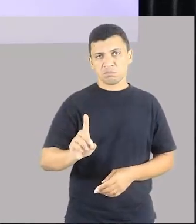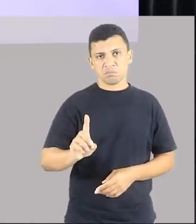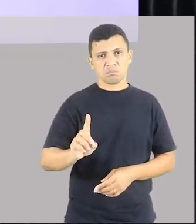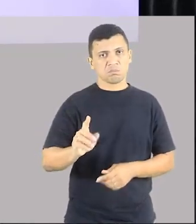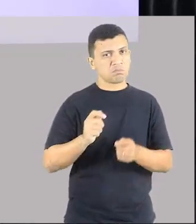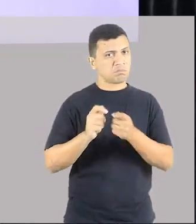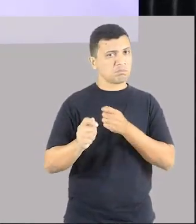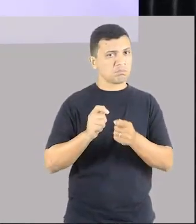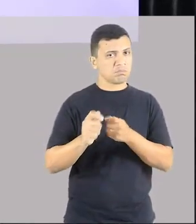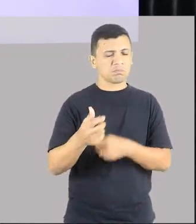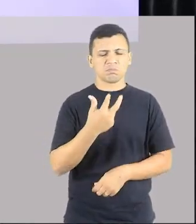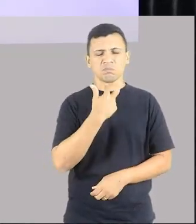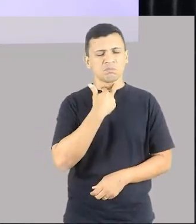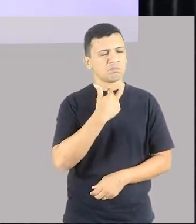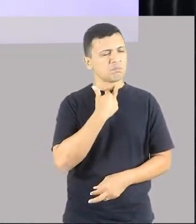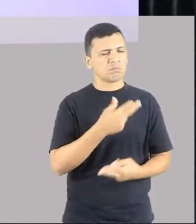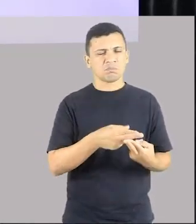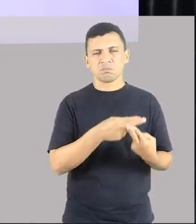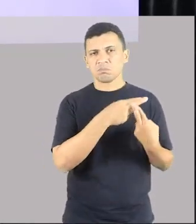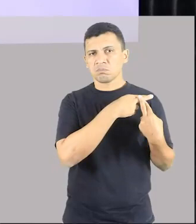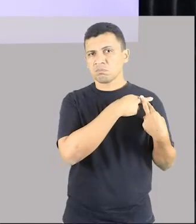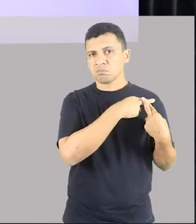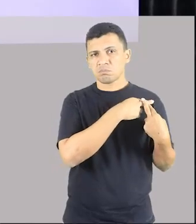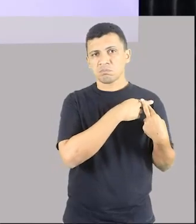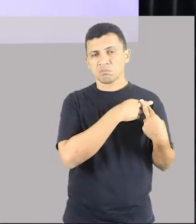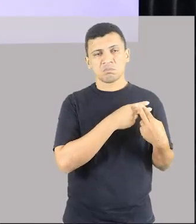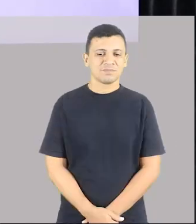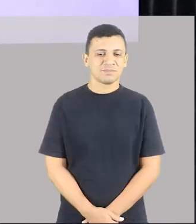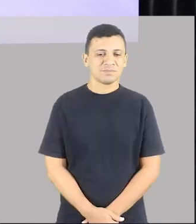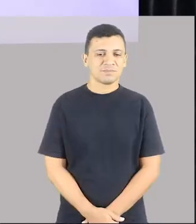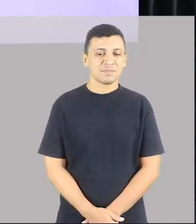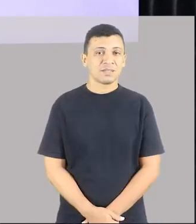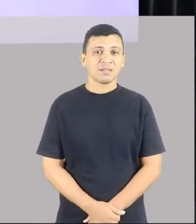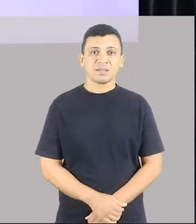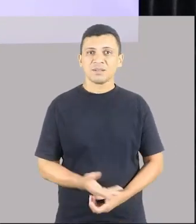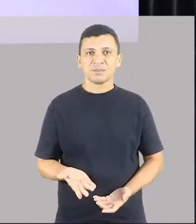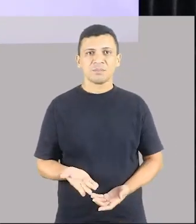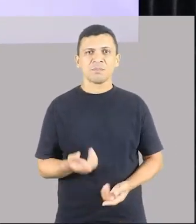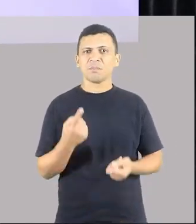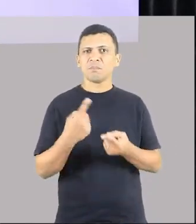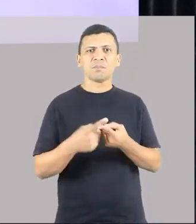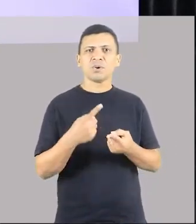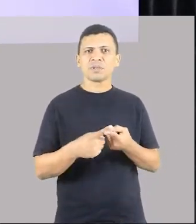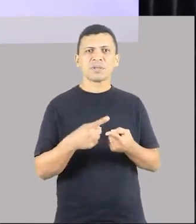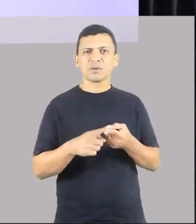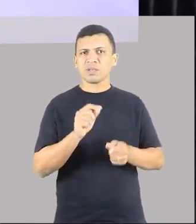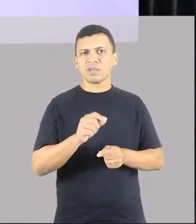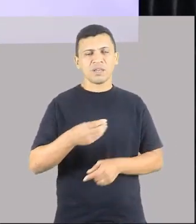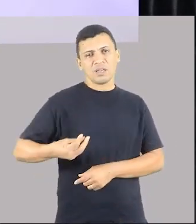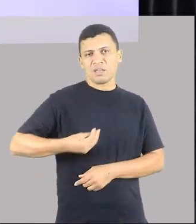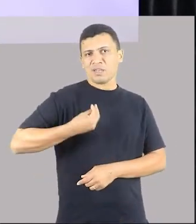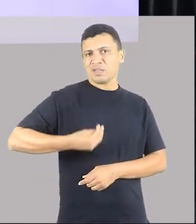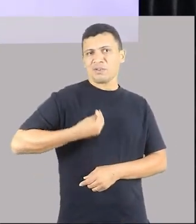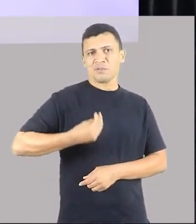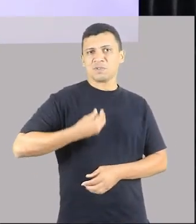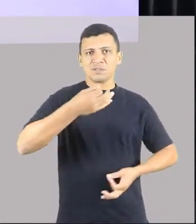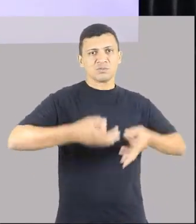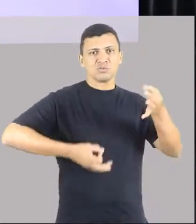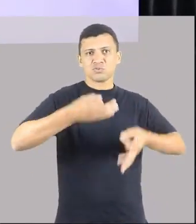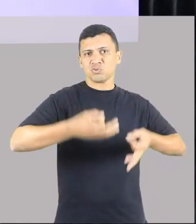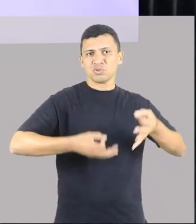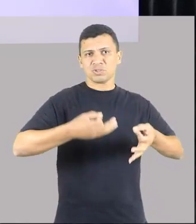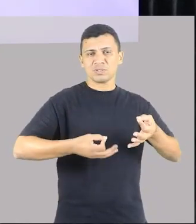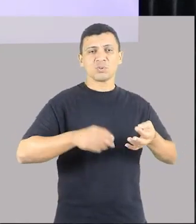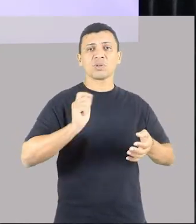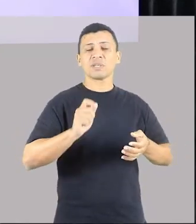disciplina administrativa. Ele não vai responder necessariamente a um PAD, porque ele está regulado pela vida privada, seria direito penal, seria